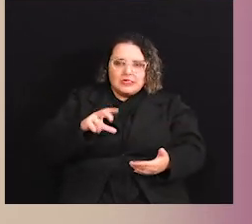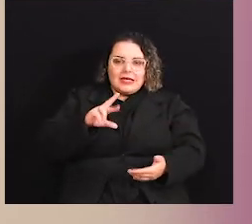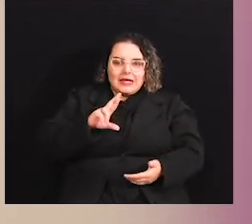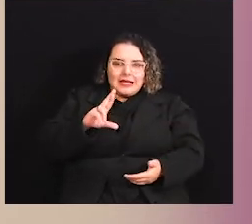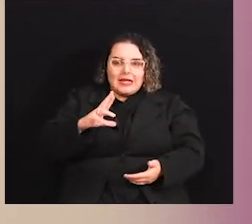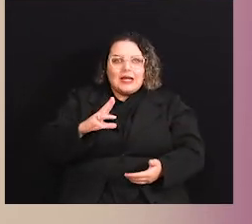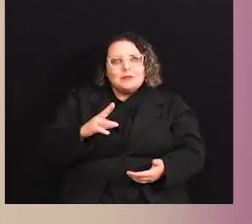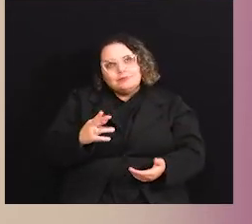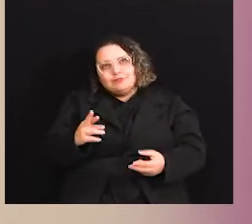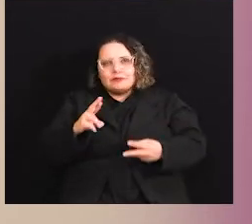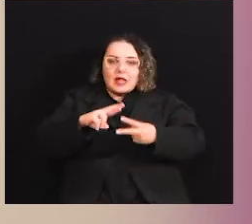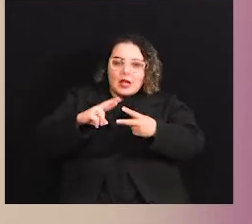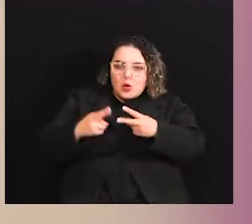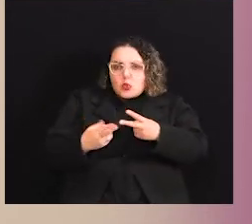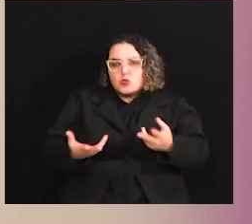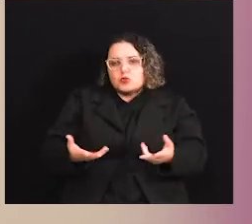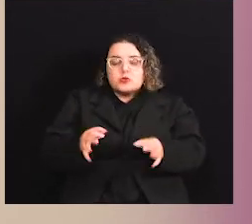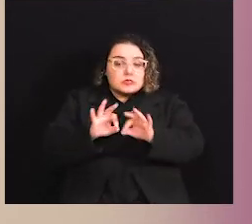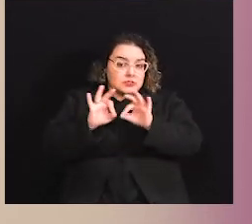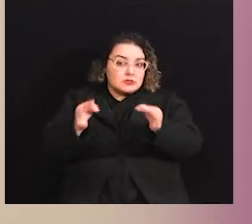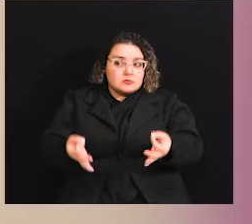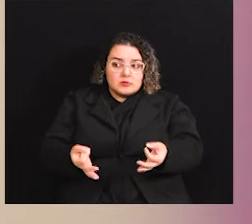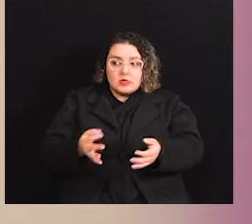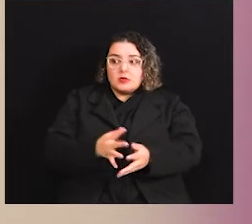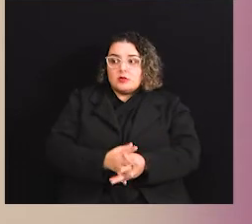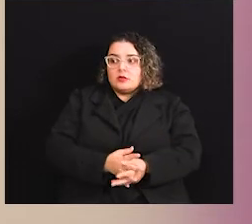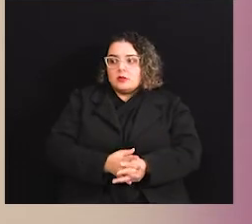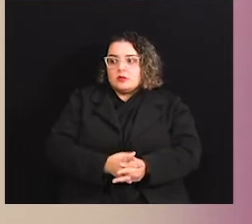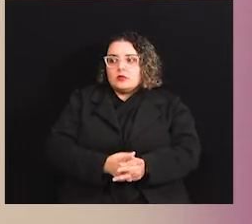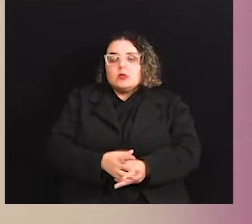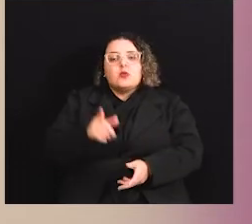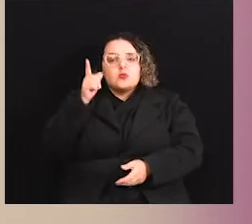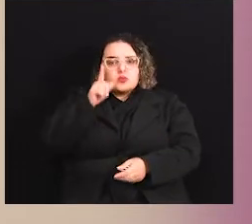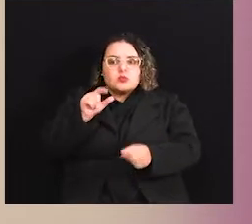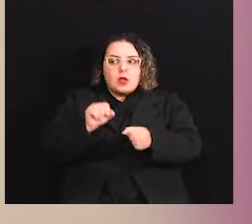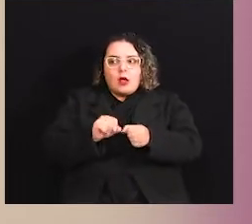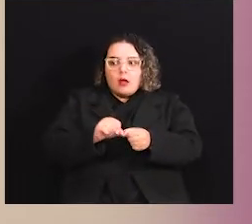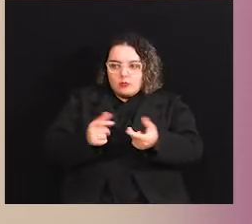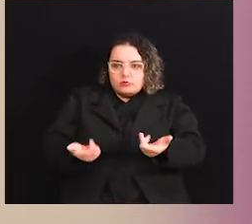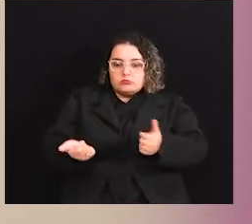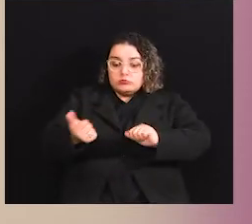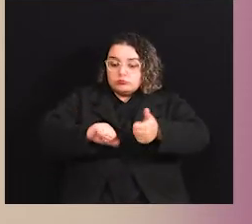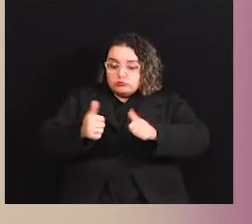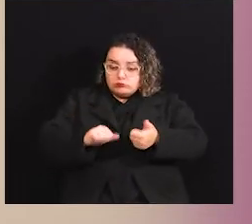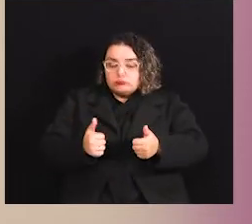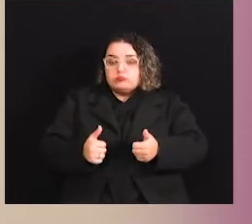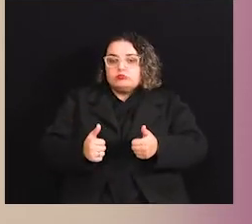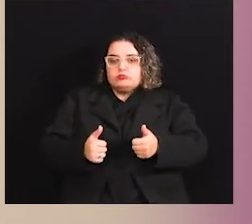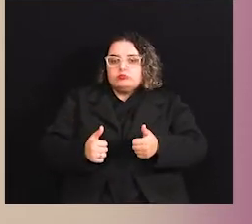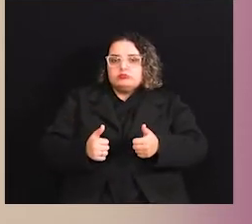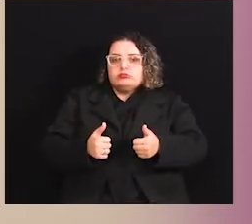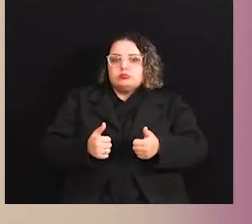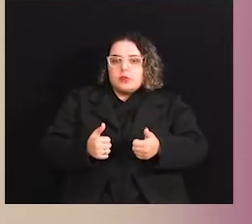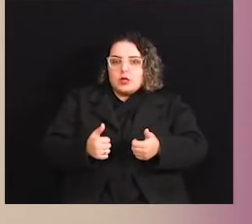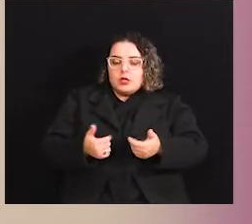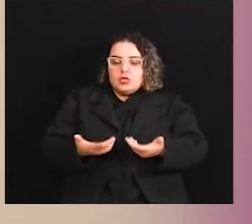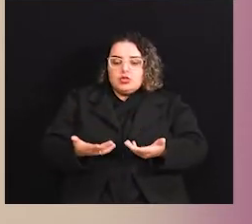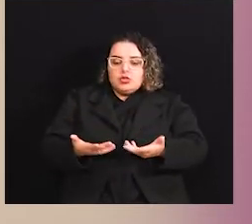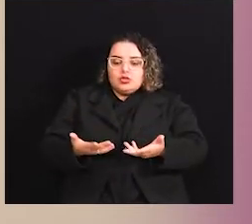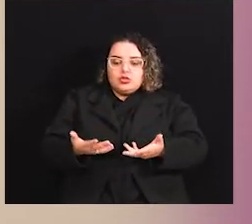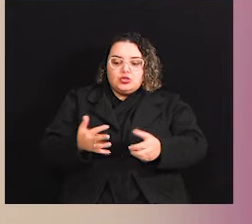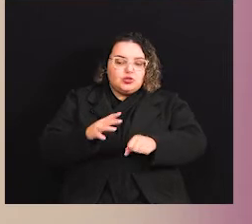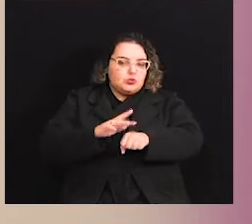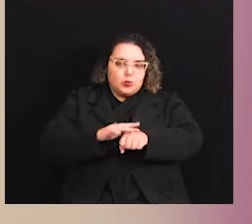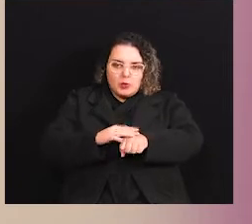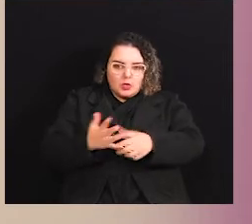mais simples. Hoje você consegue fazer uma avaliação de intolerância à lactose em qualquer